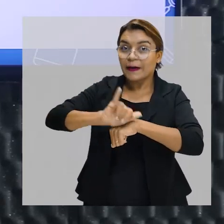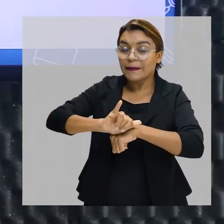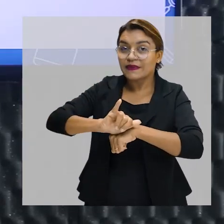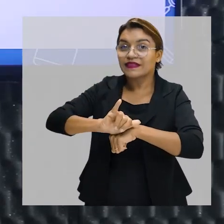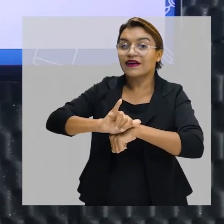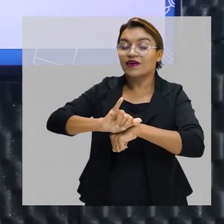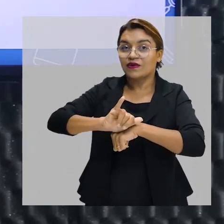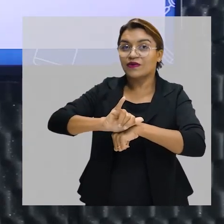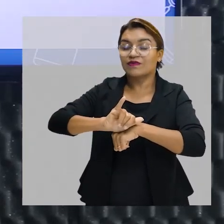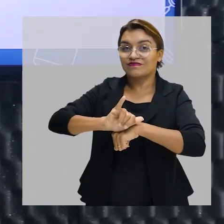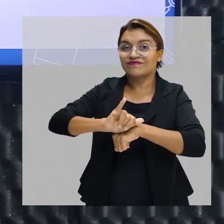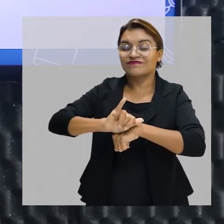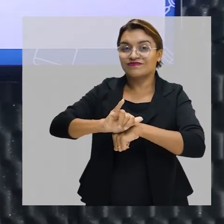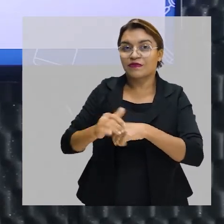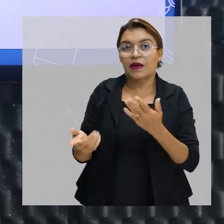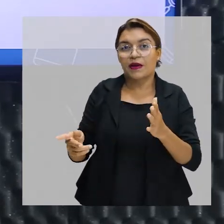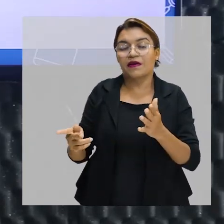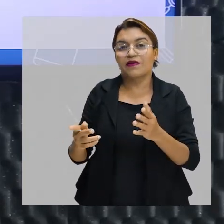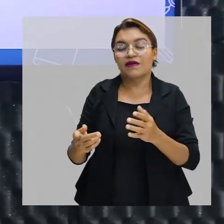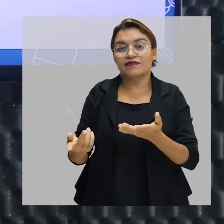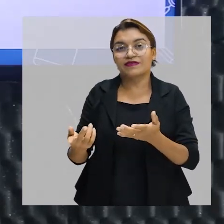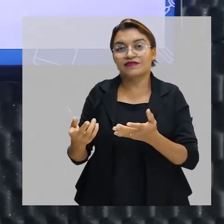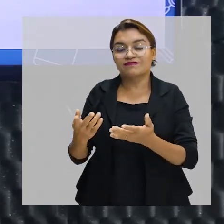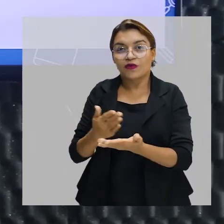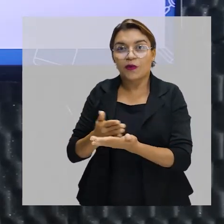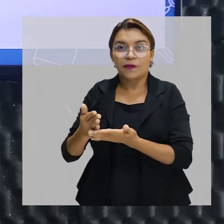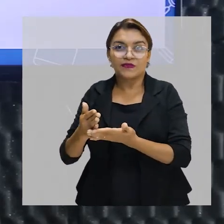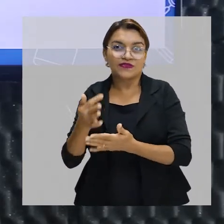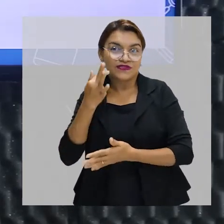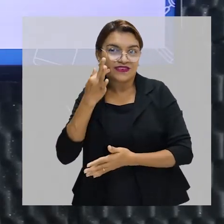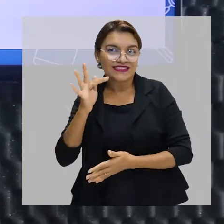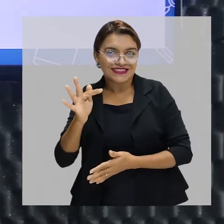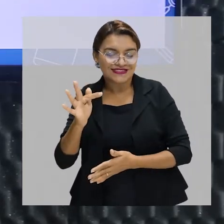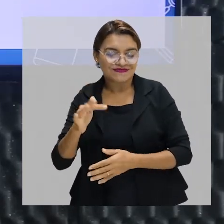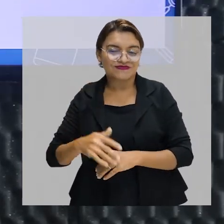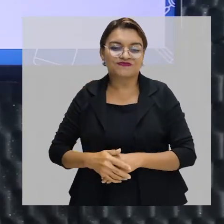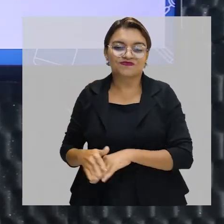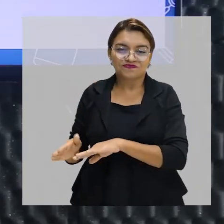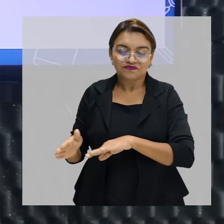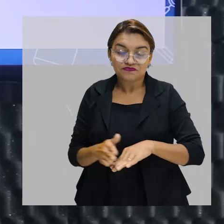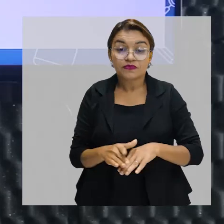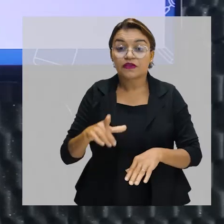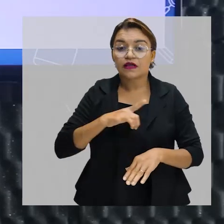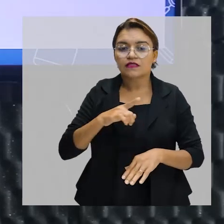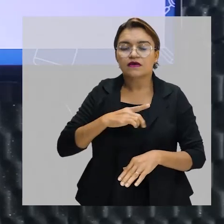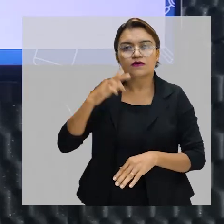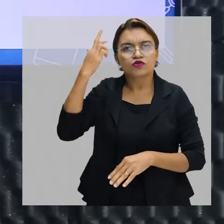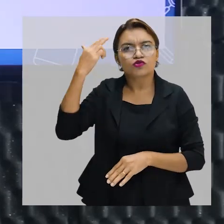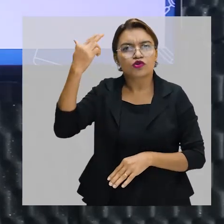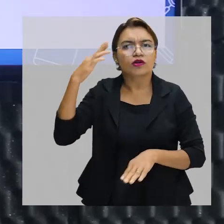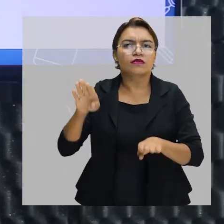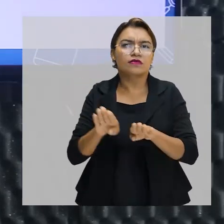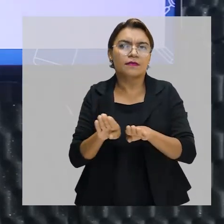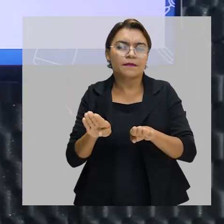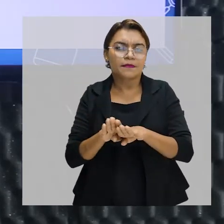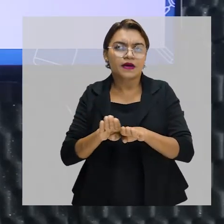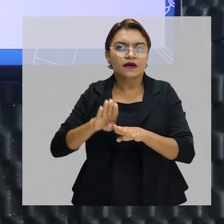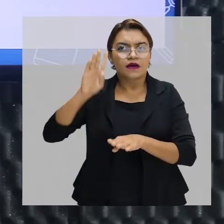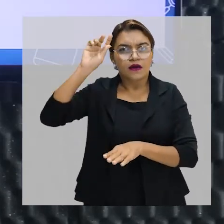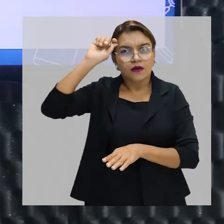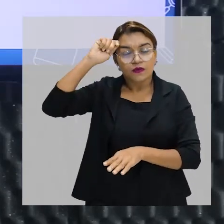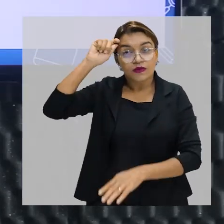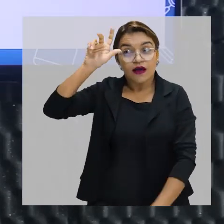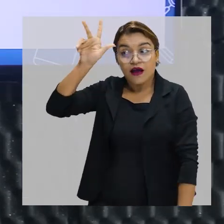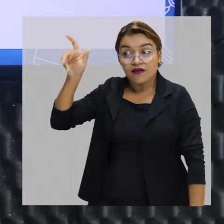pelos franceses. Então, nós temos aqui essa história também com os africanos. Então, nós